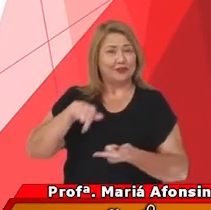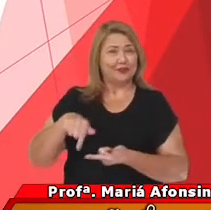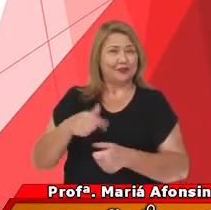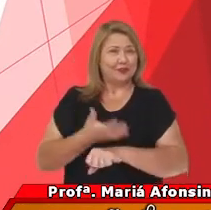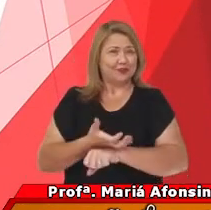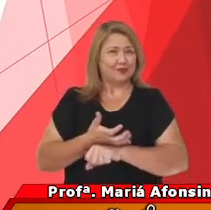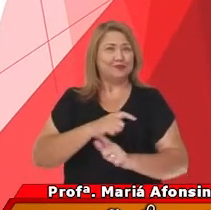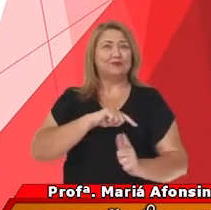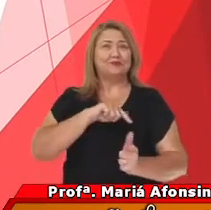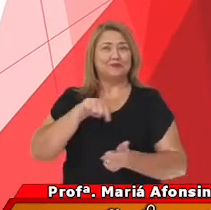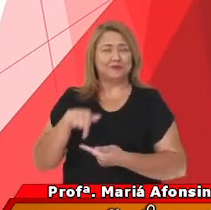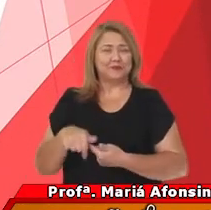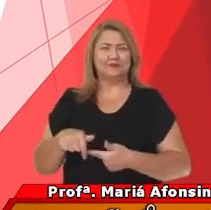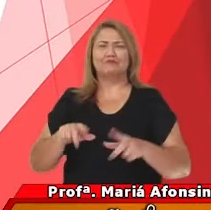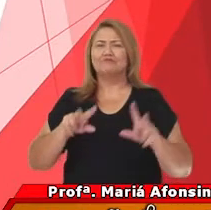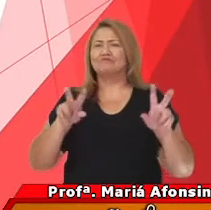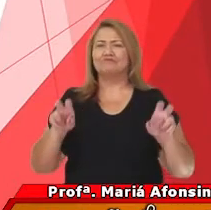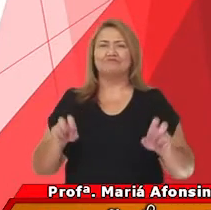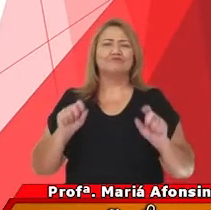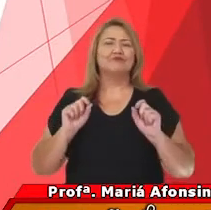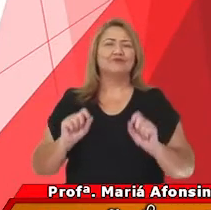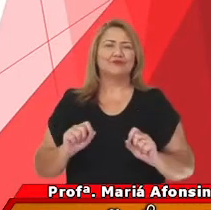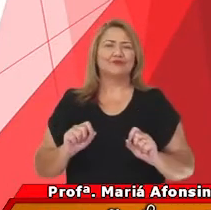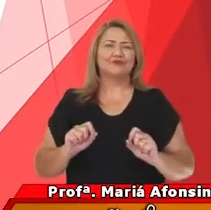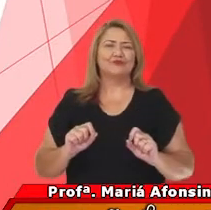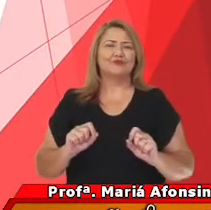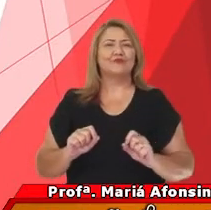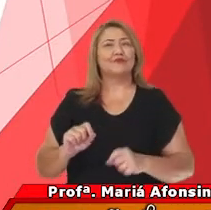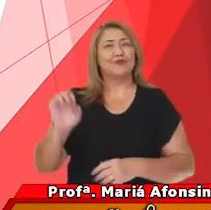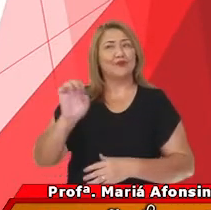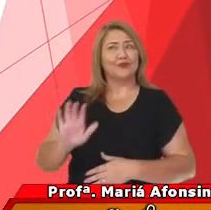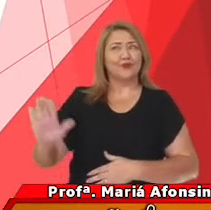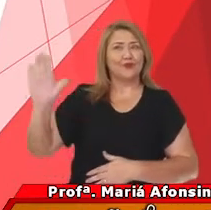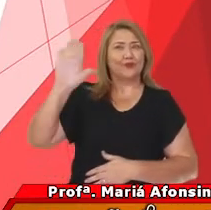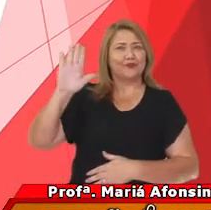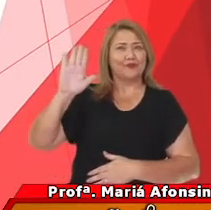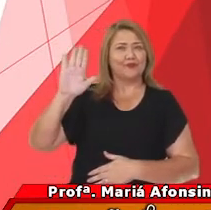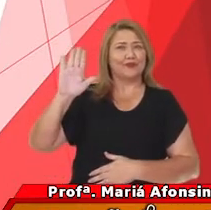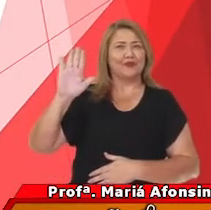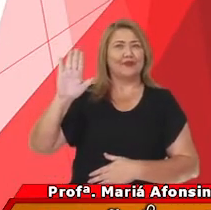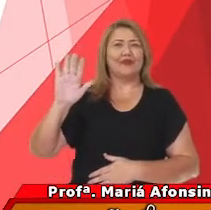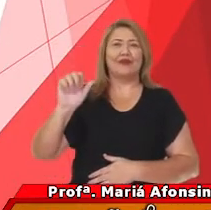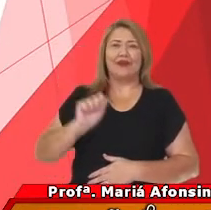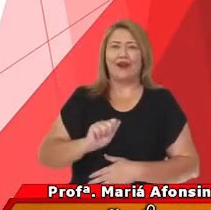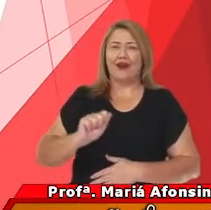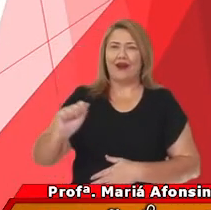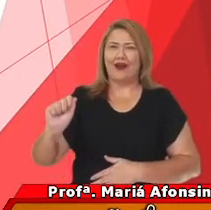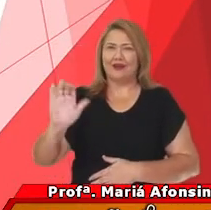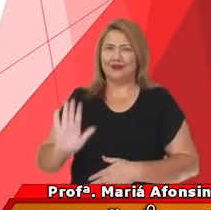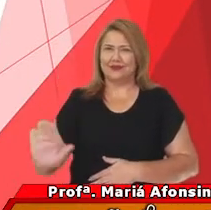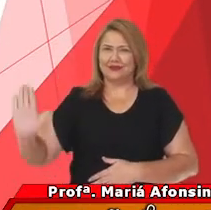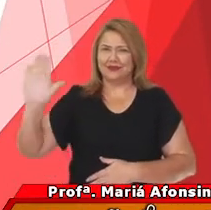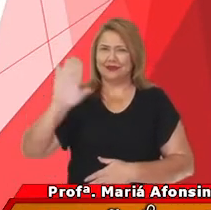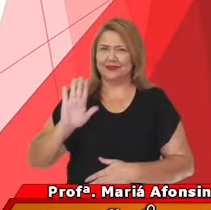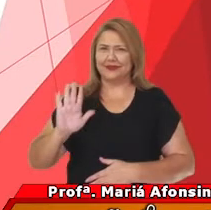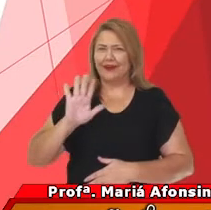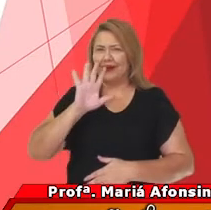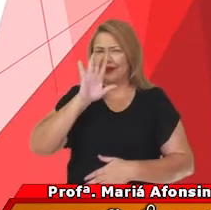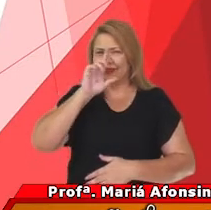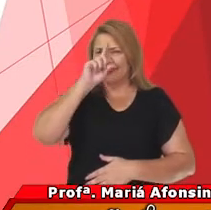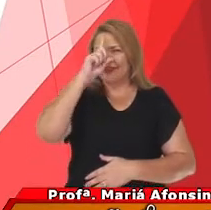geografia e vamos falar pa sobre a Europa EA Ásia os meios naturais